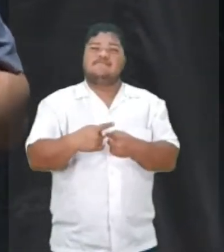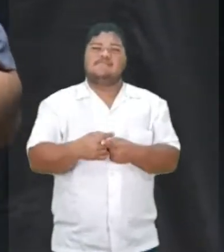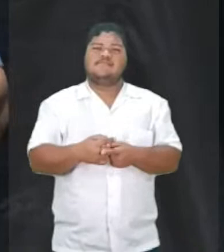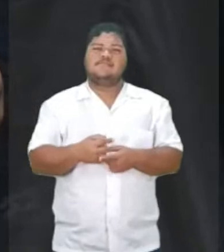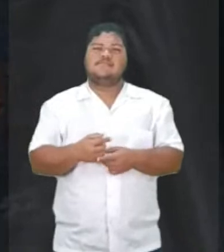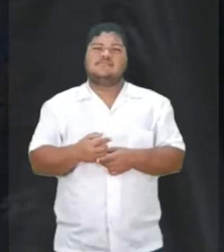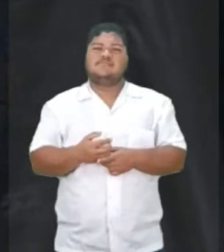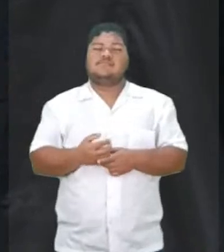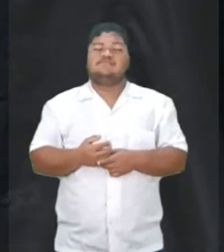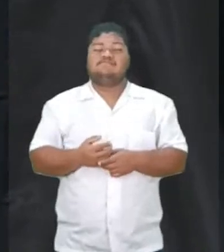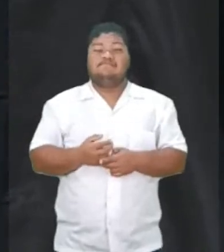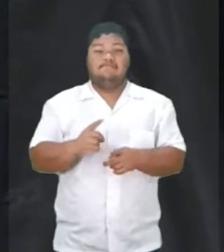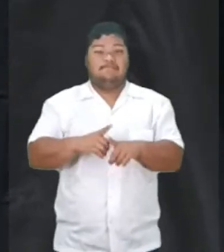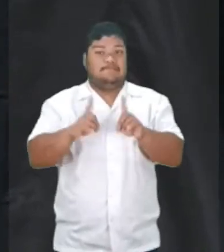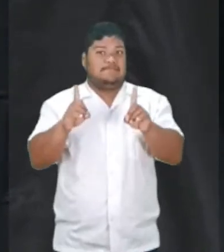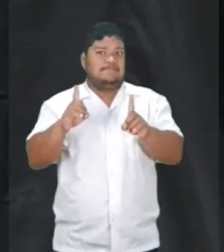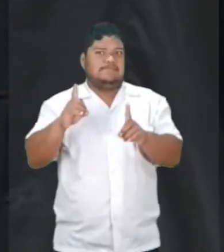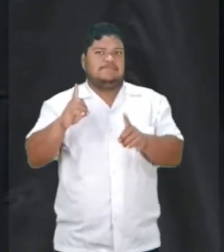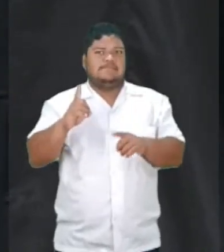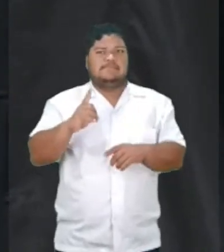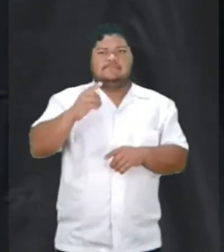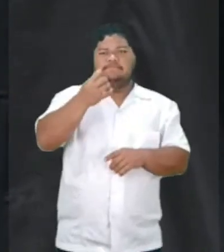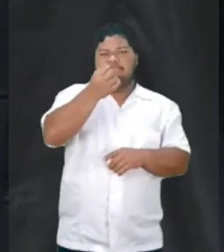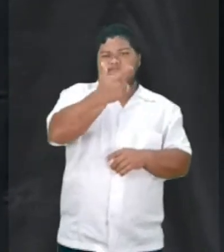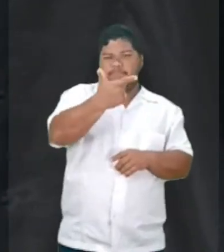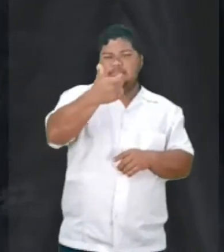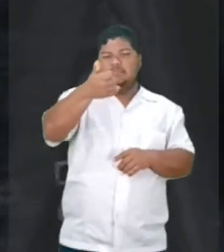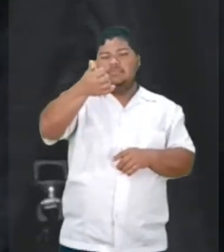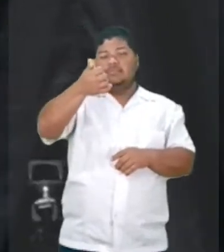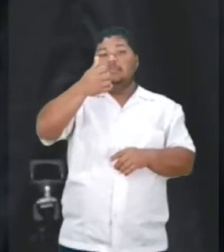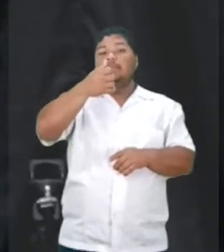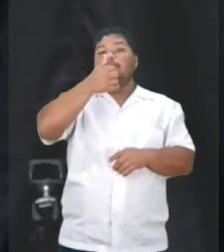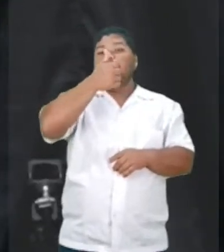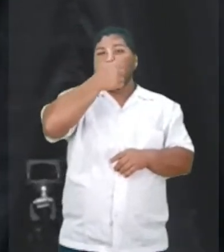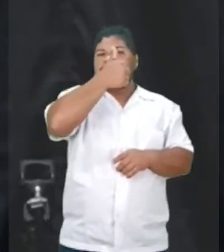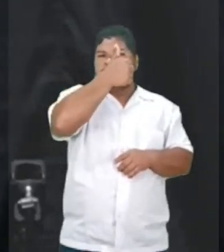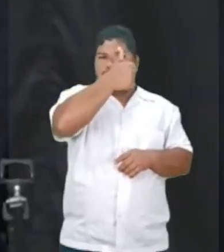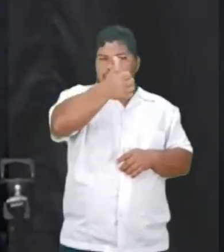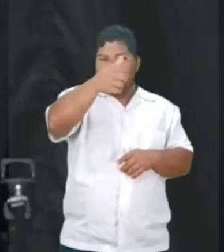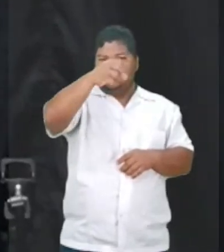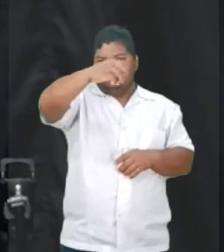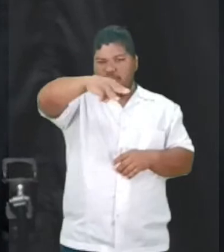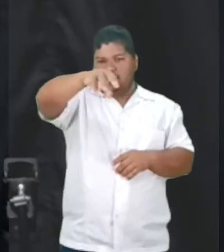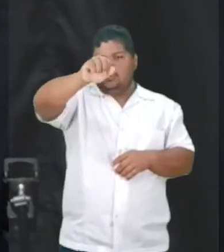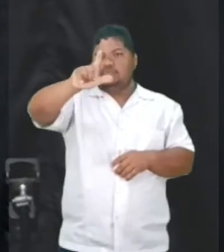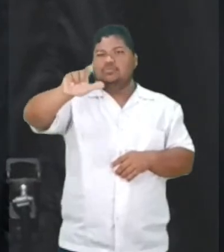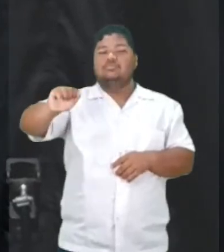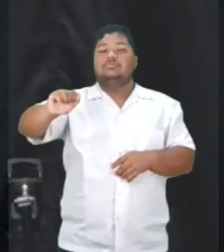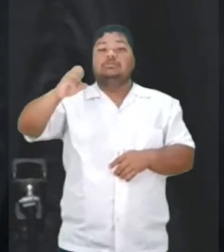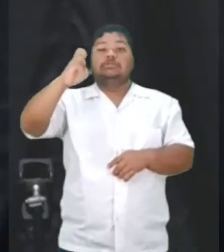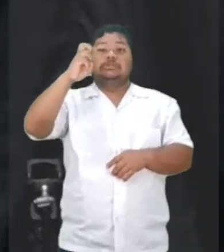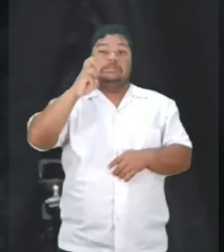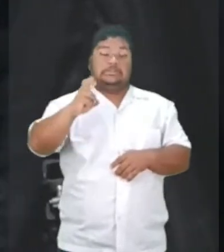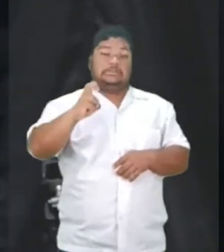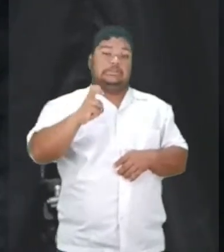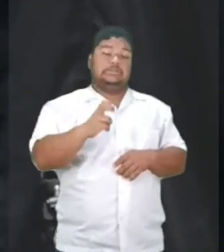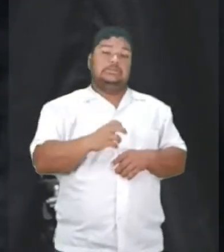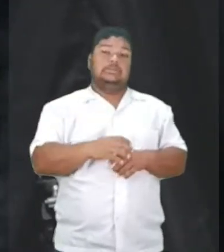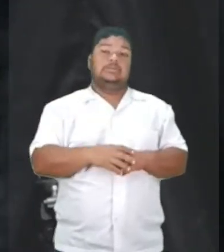mais de 1.500, nas principais revistas científicas do mundo todo. Ele era professor da